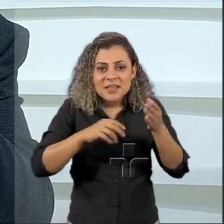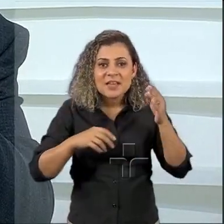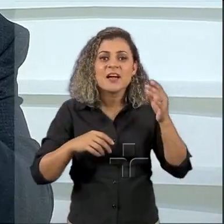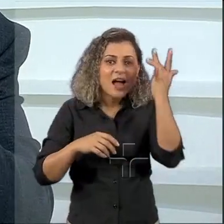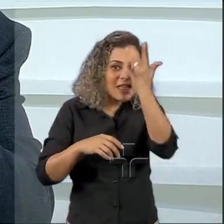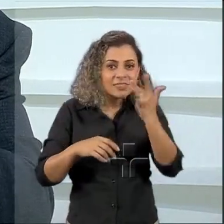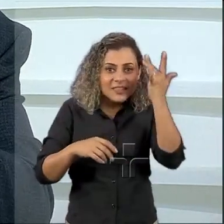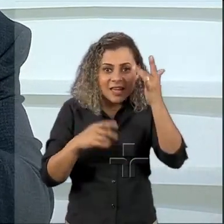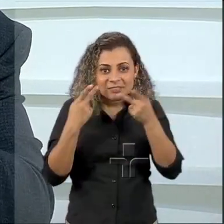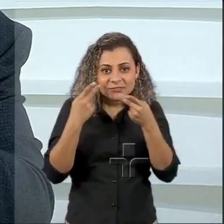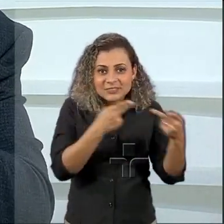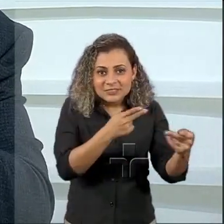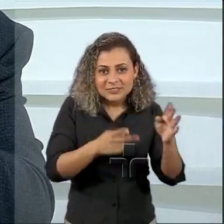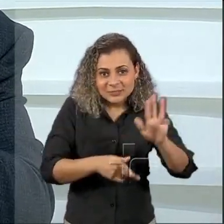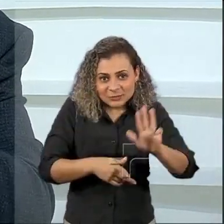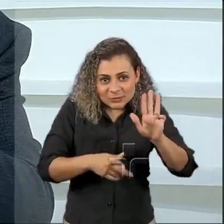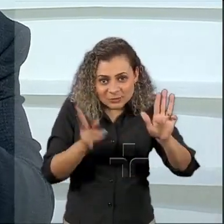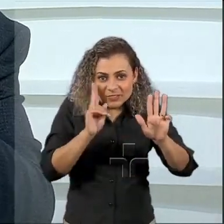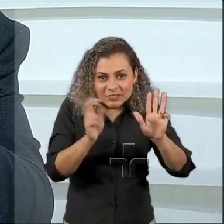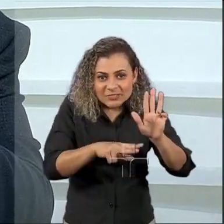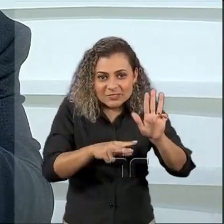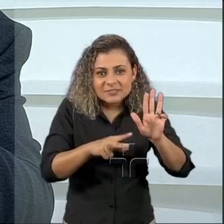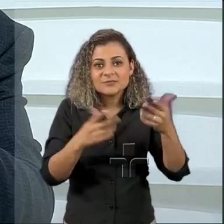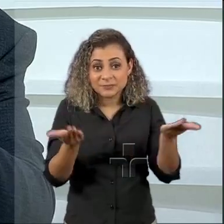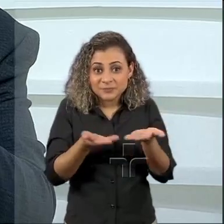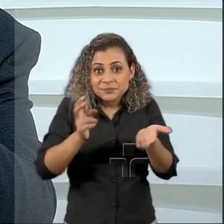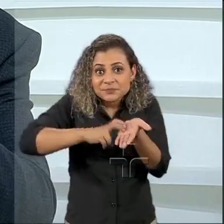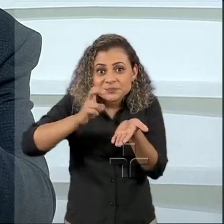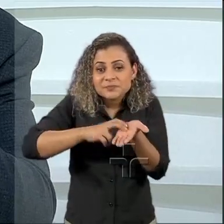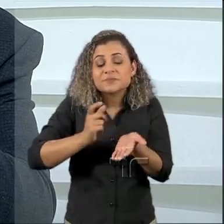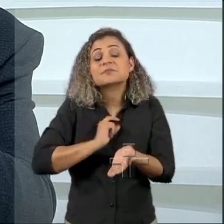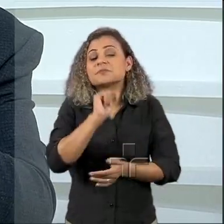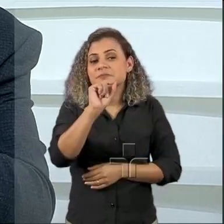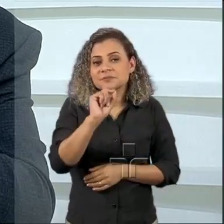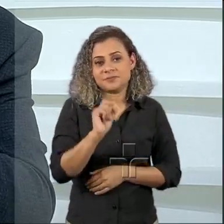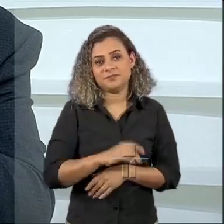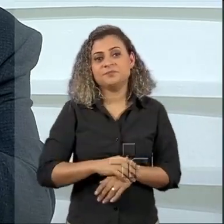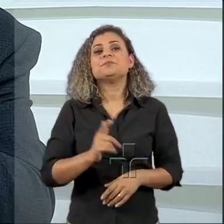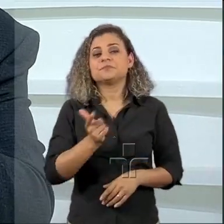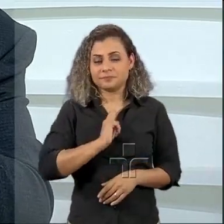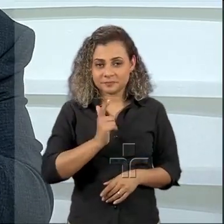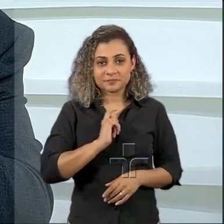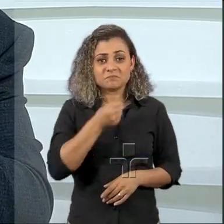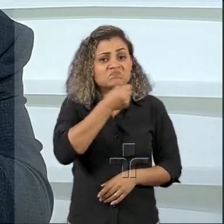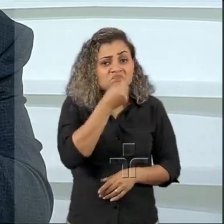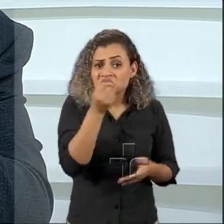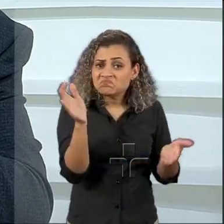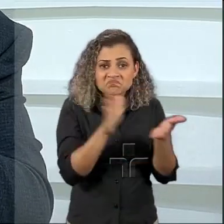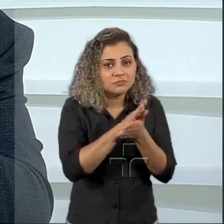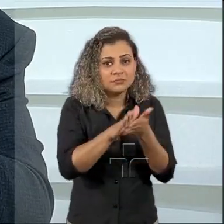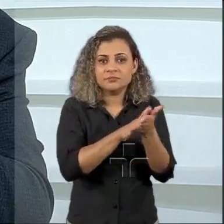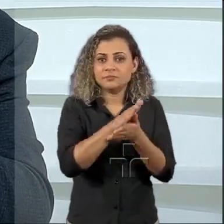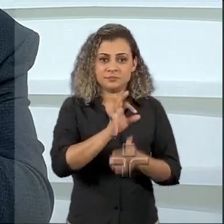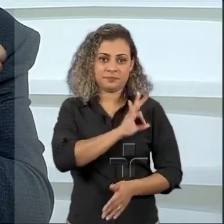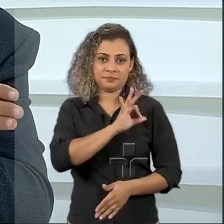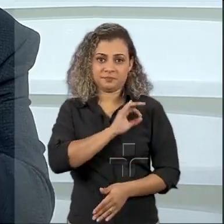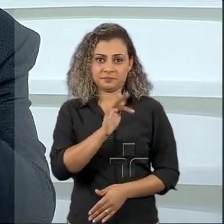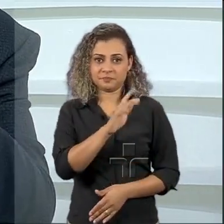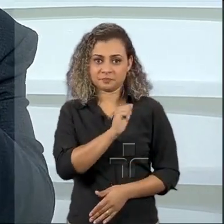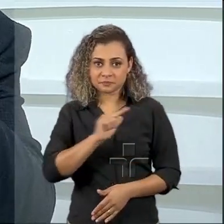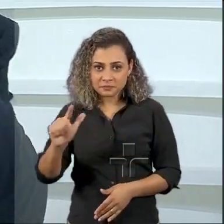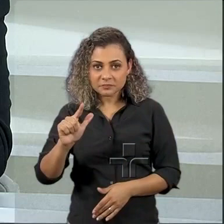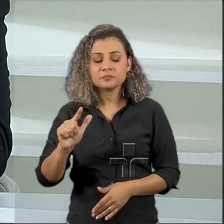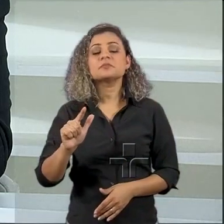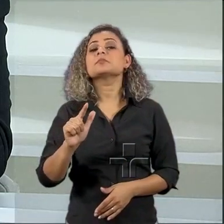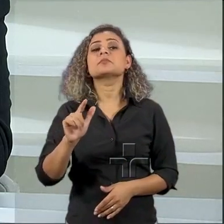visita dele ao Lula, Exato. pelo menos até o final do segundo turno. Ele foi rapidamente, depois não deu entrevista na porta da Polícia Federal, foi para um hotel,